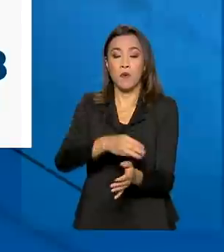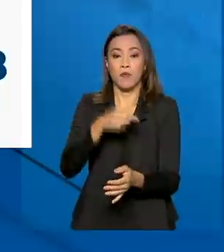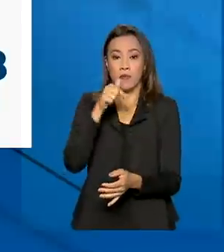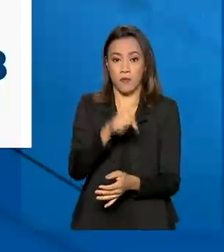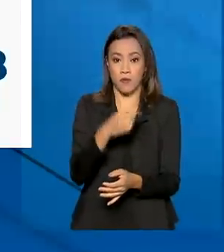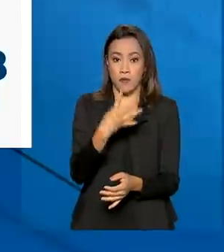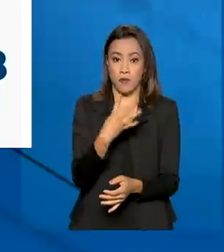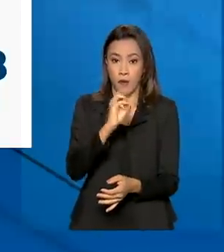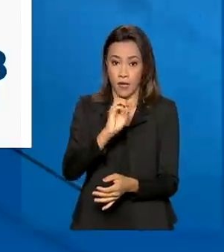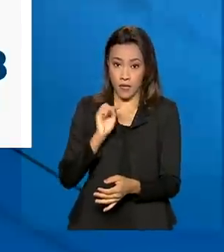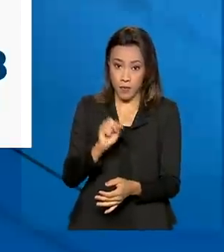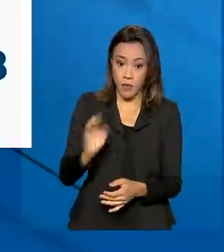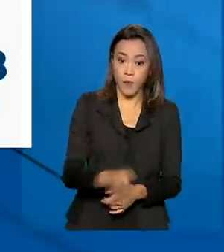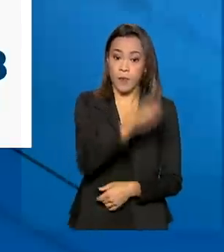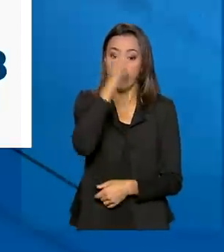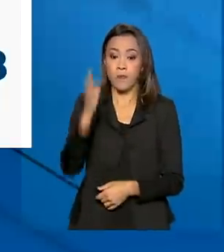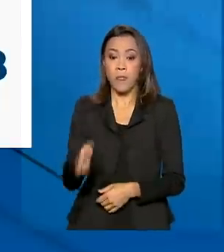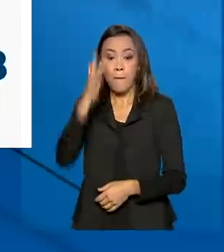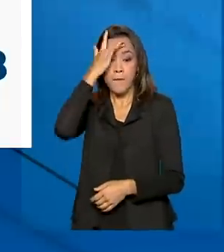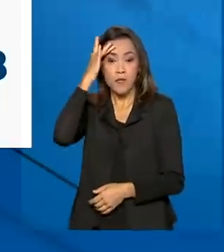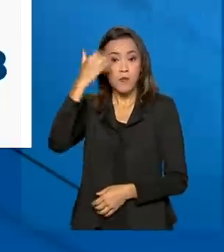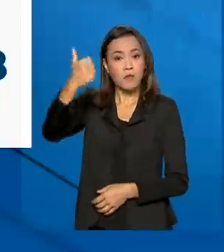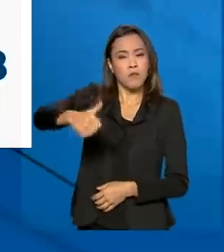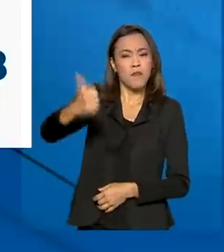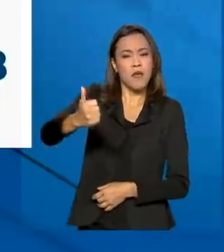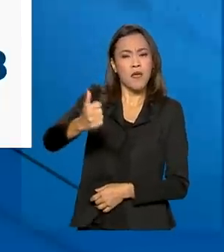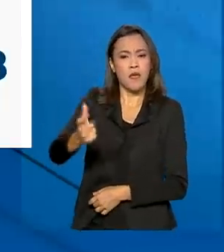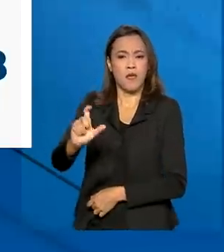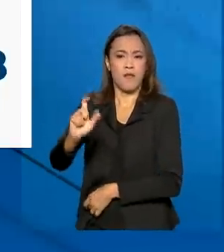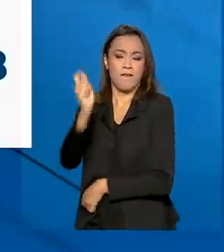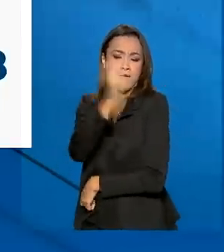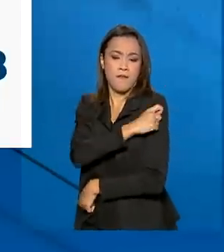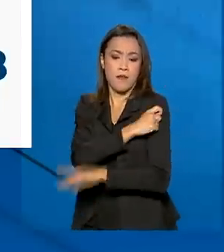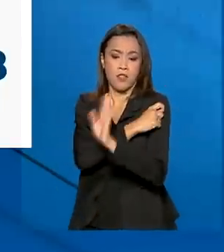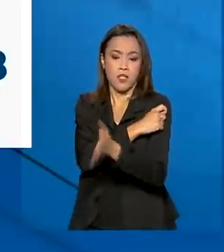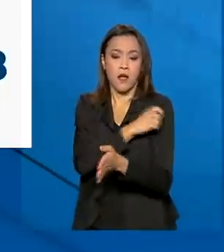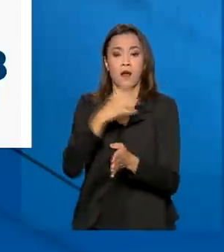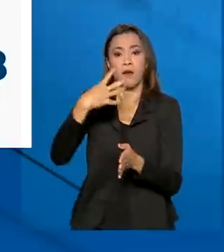63.740.000. Pessoas vacinadas com a primeira dose são